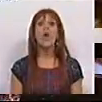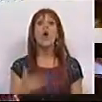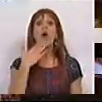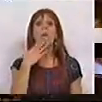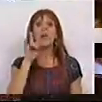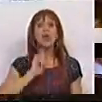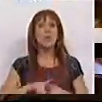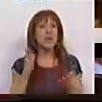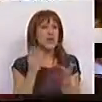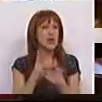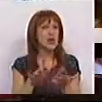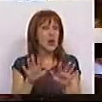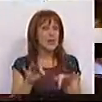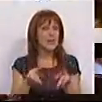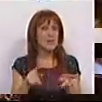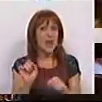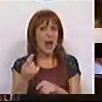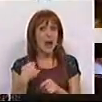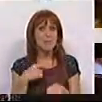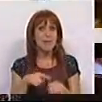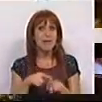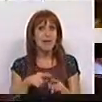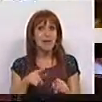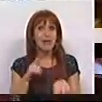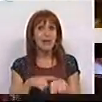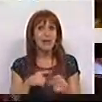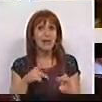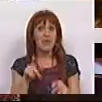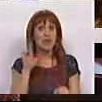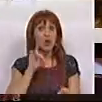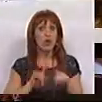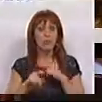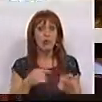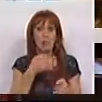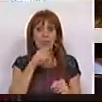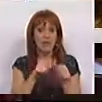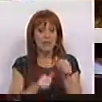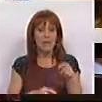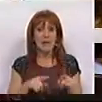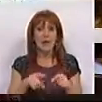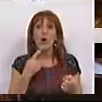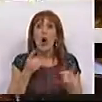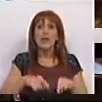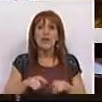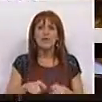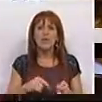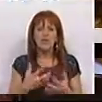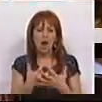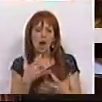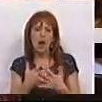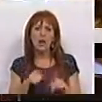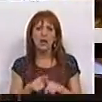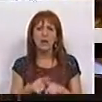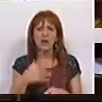também de lembrar deputada. Apenas, Sr. Presidente, muito rapidamente, para agradecer à senhora deputada Rita Rato ter trazido esta matéria, porque mais uma vez vem pôr o enfoque